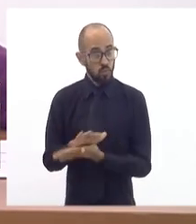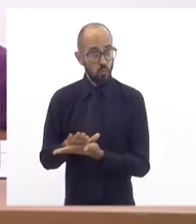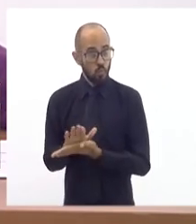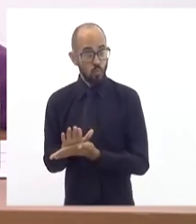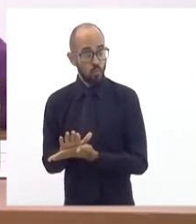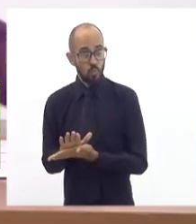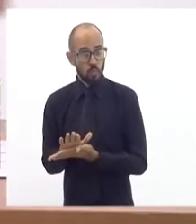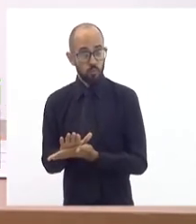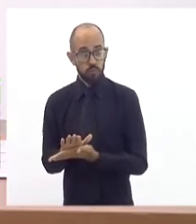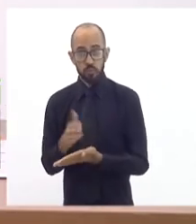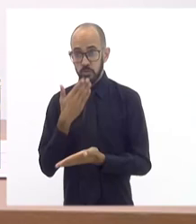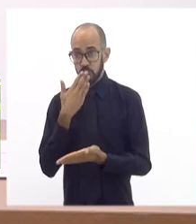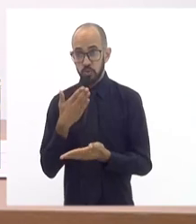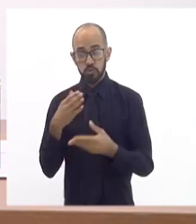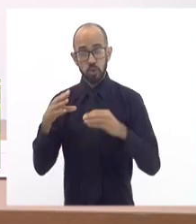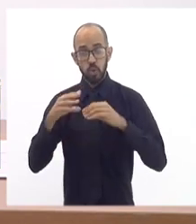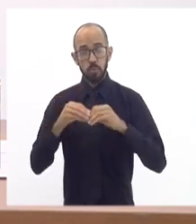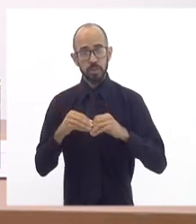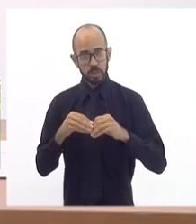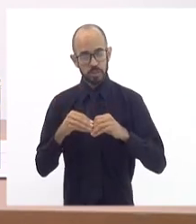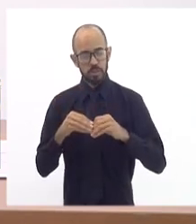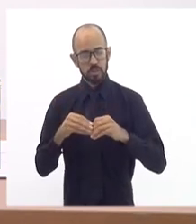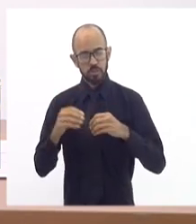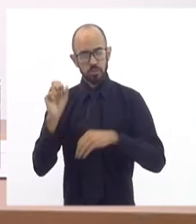relação o tipo de compensação ambiental